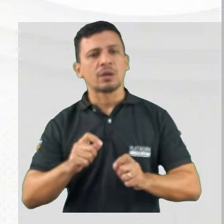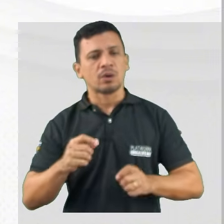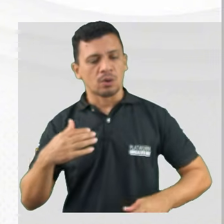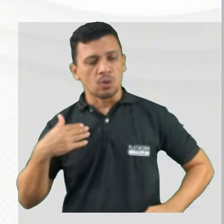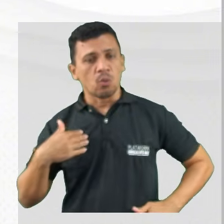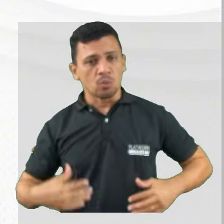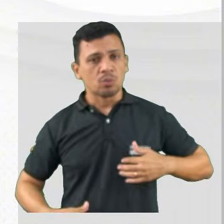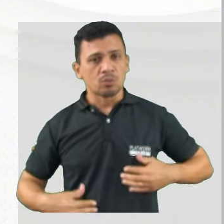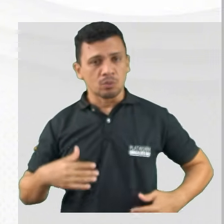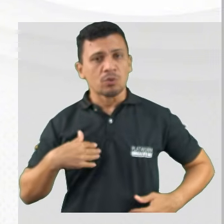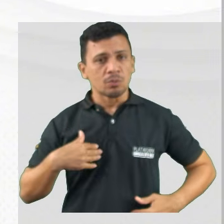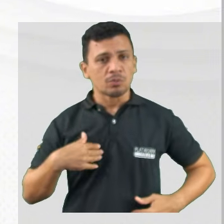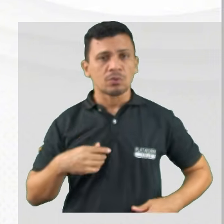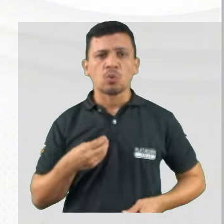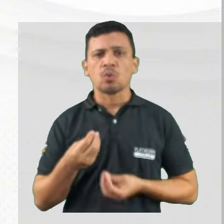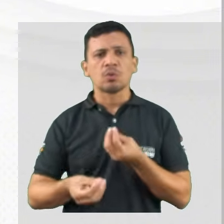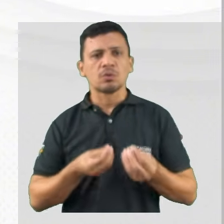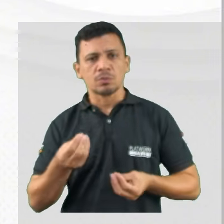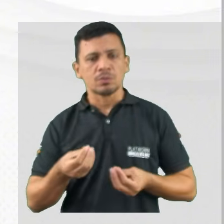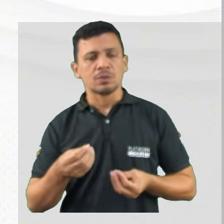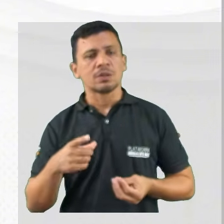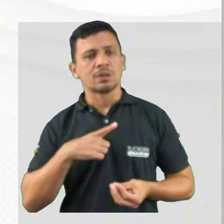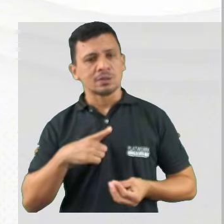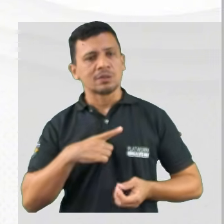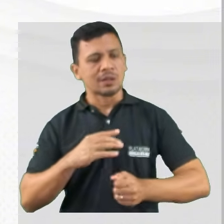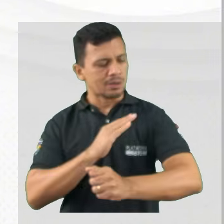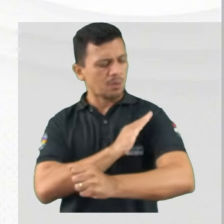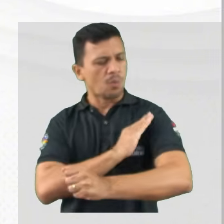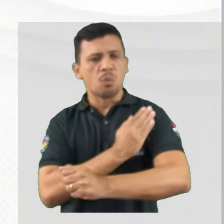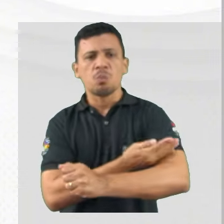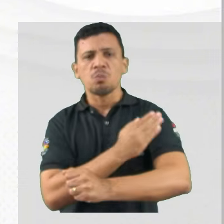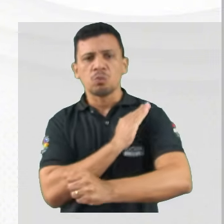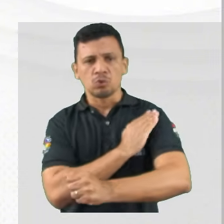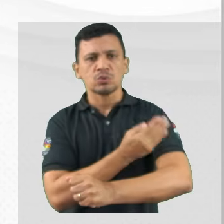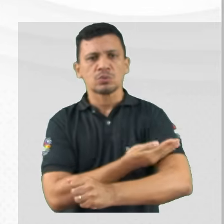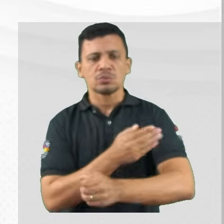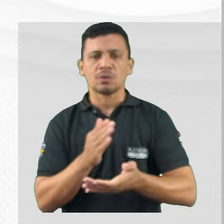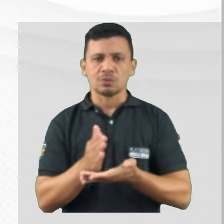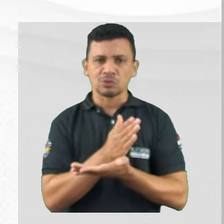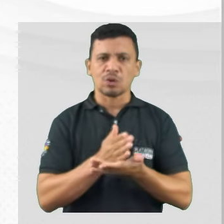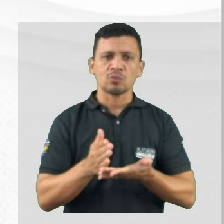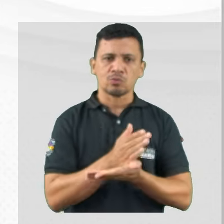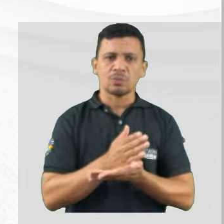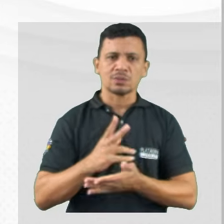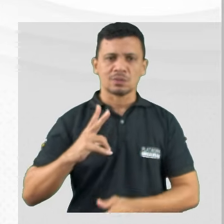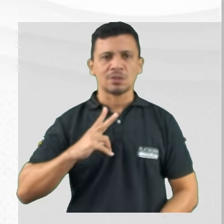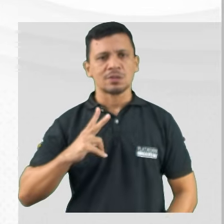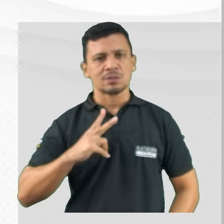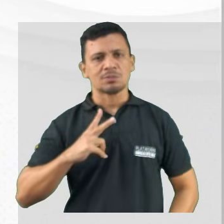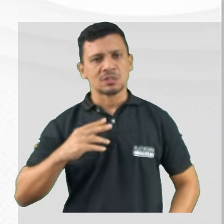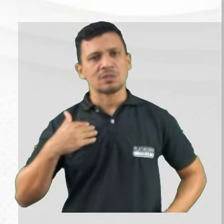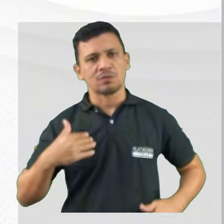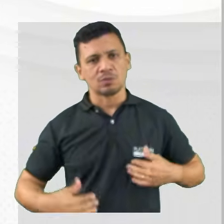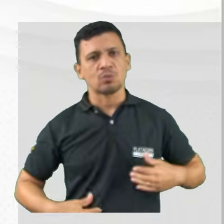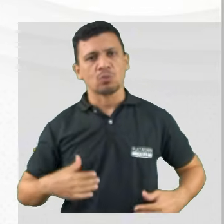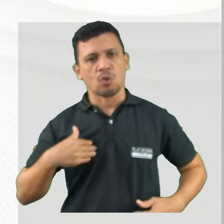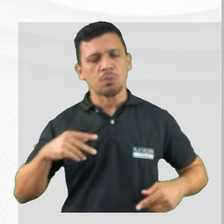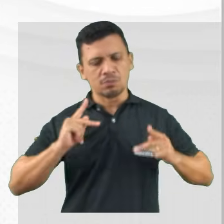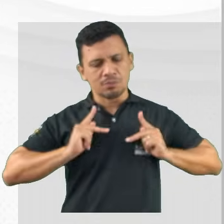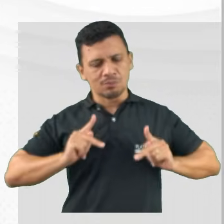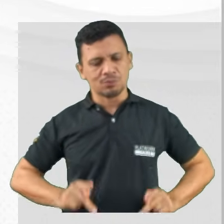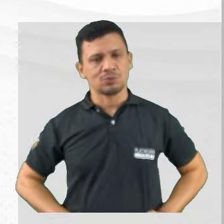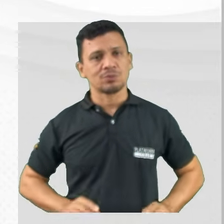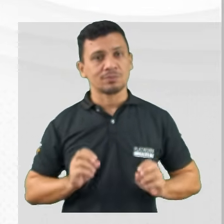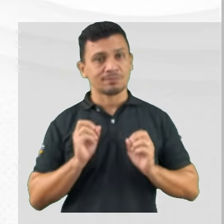as estabilizações, elas são feitas devido a esse processo de contração de algumas musculaturas específicas para essa postura,